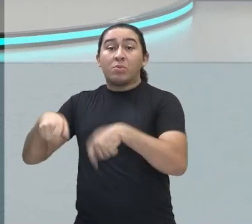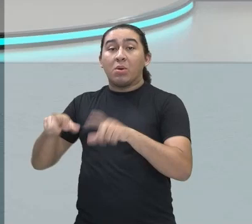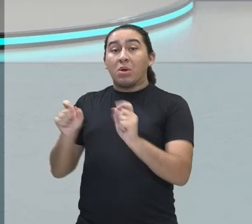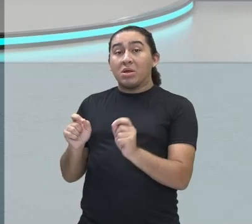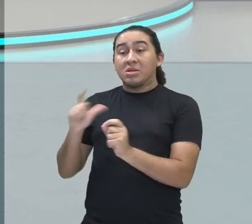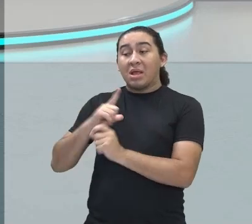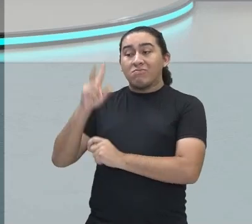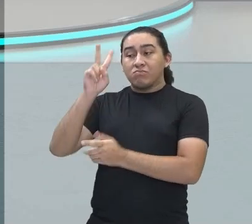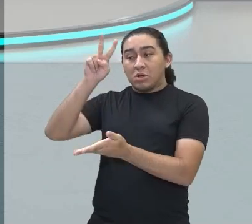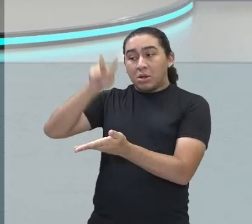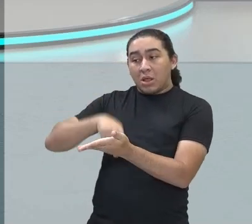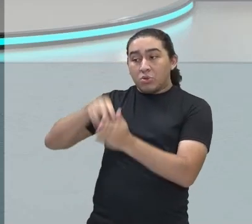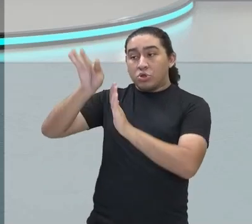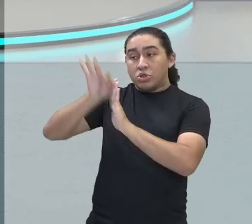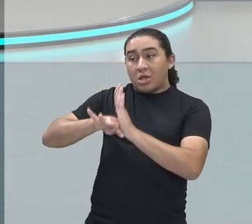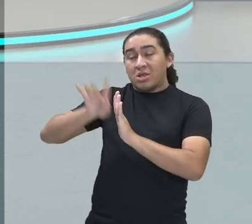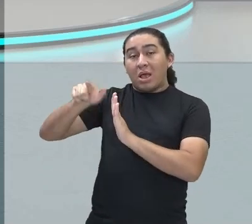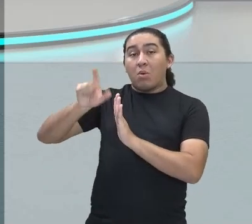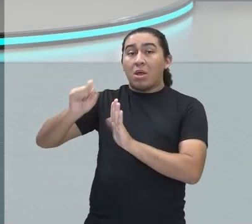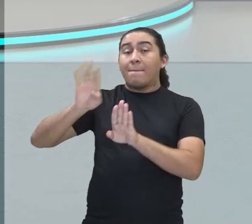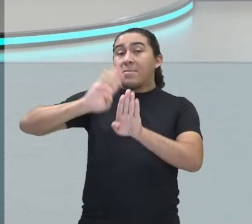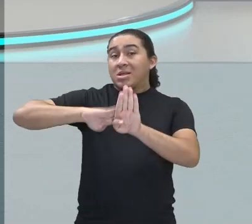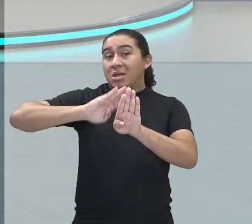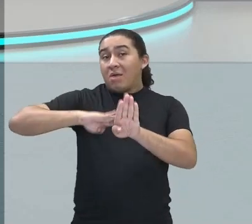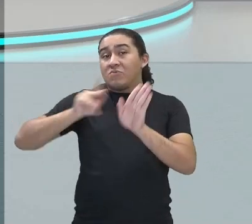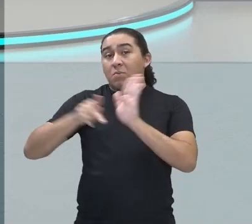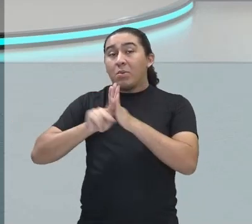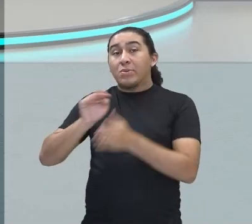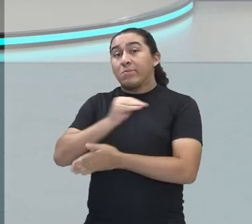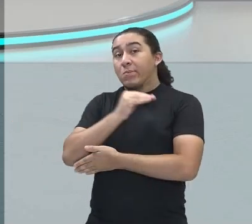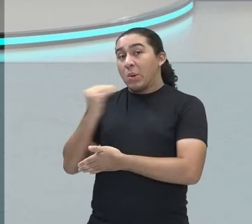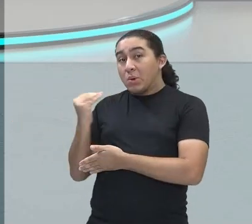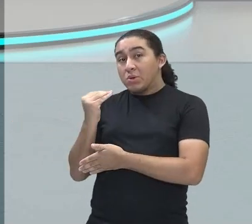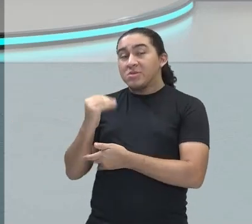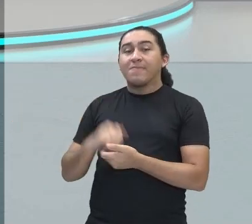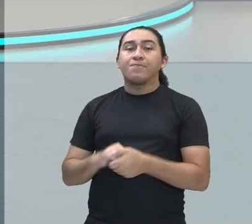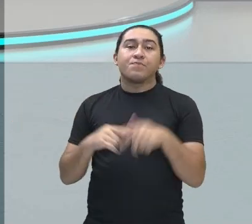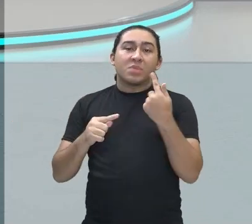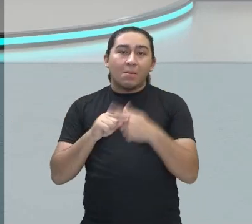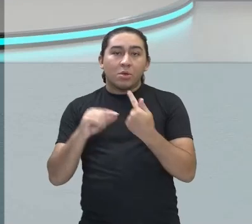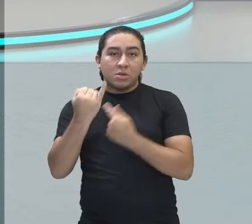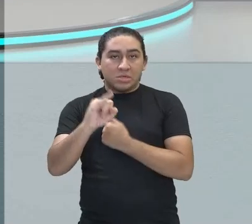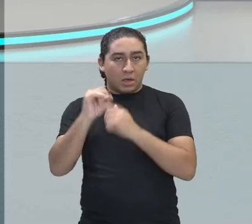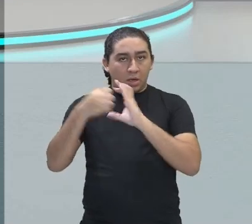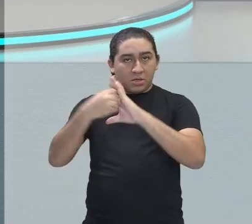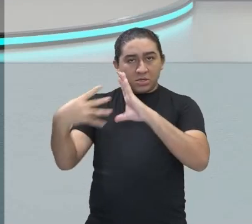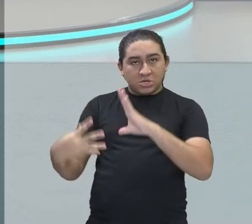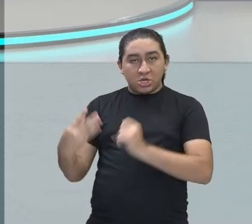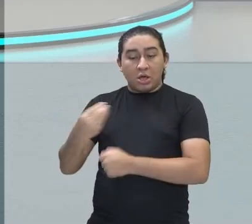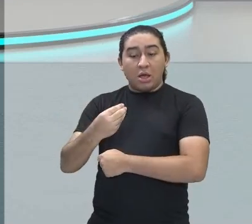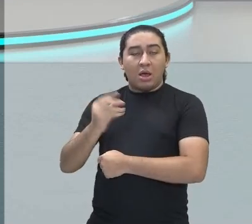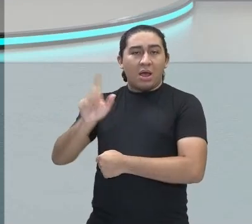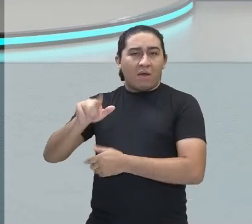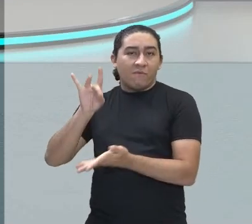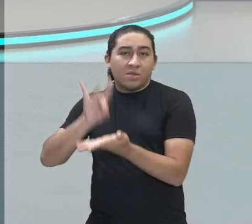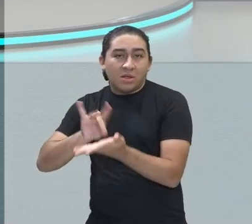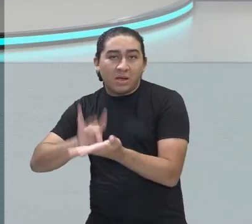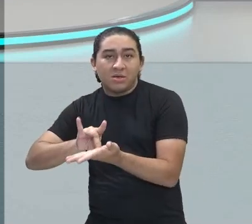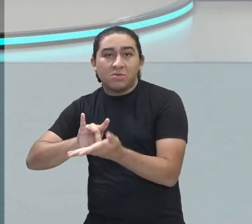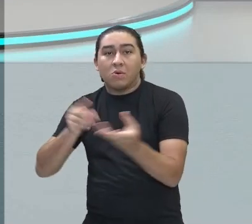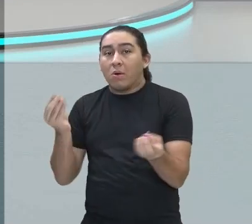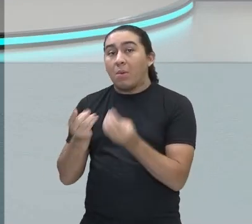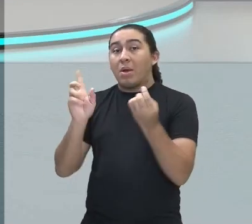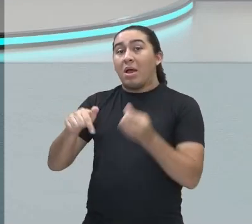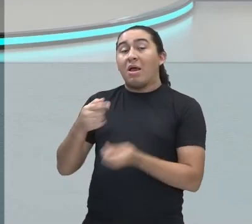esse poema como uma metáfora para a morte, já que o que caracteriza a existência são justamente